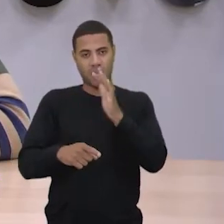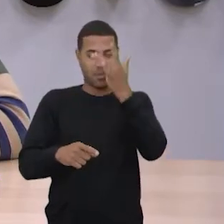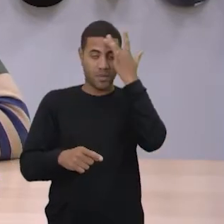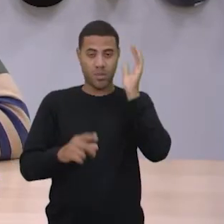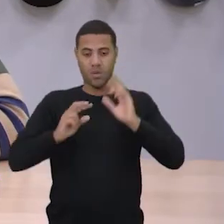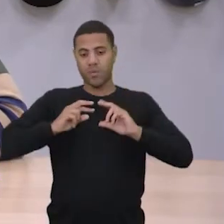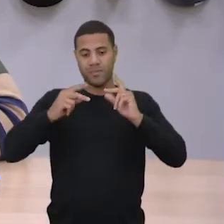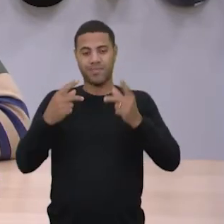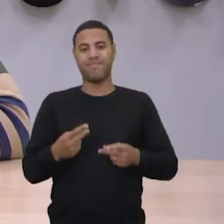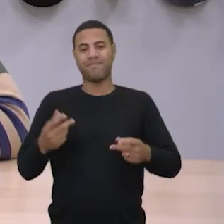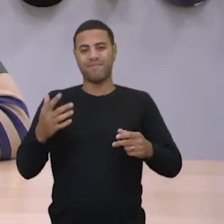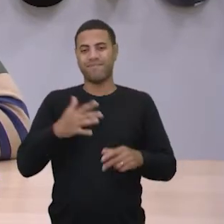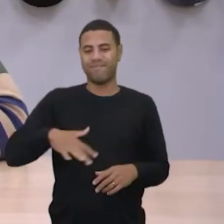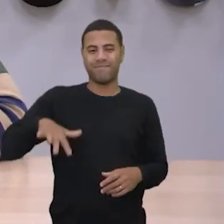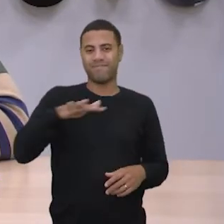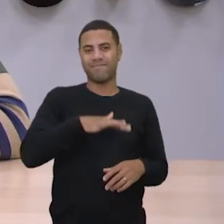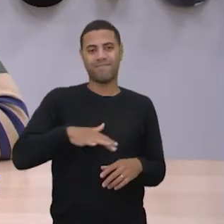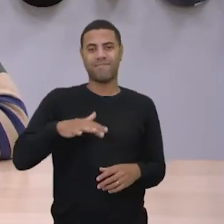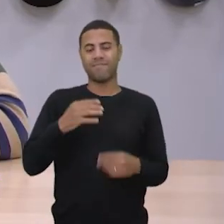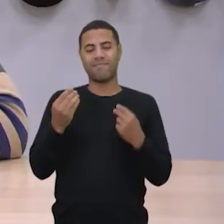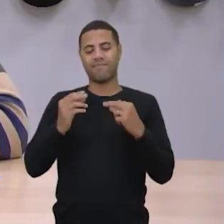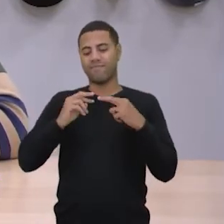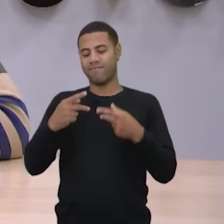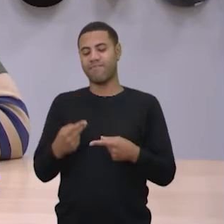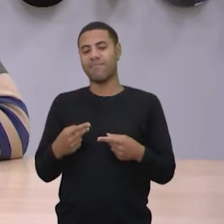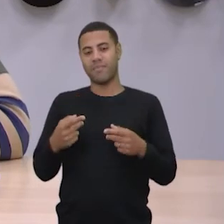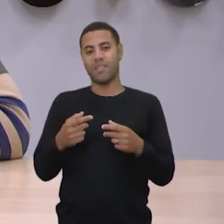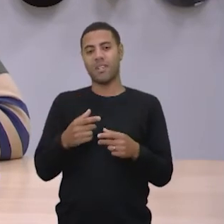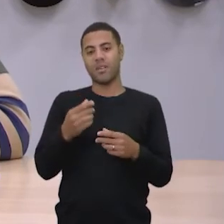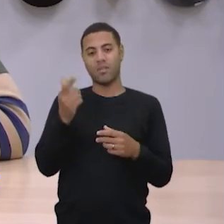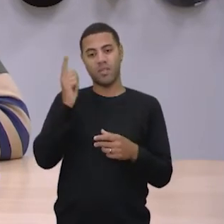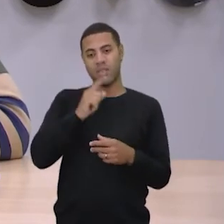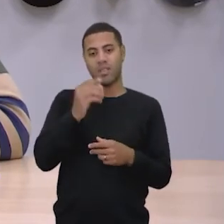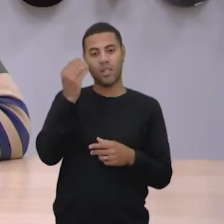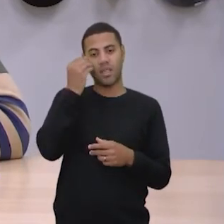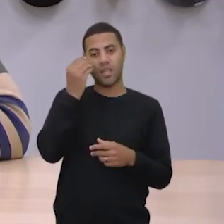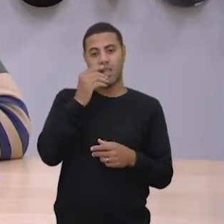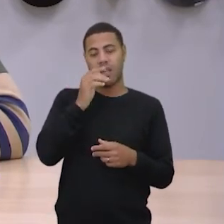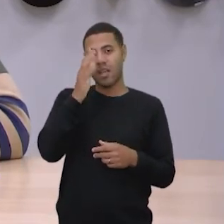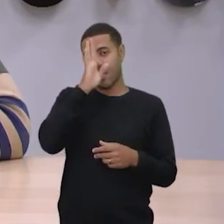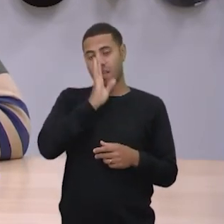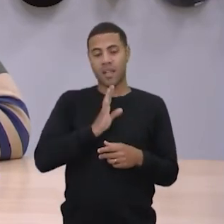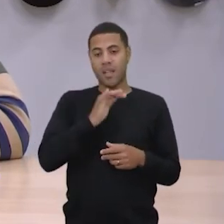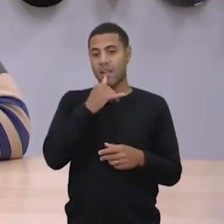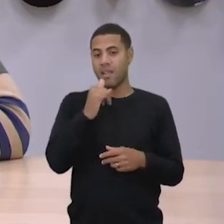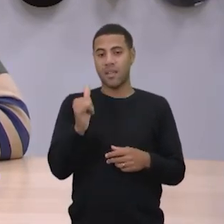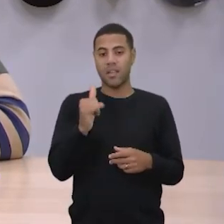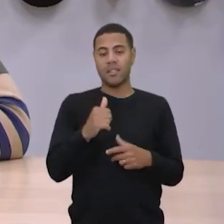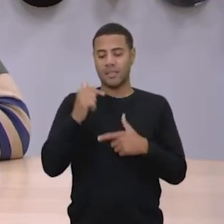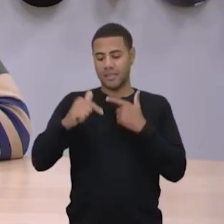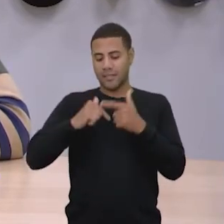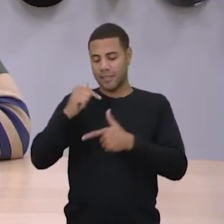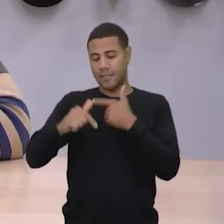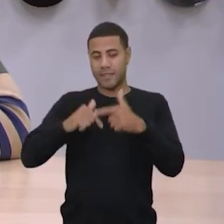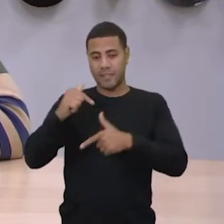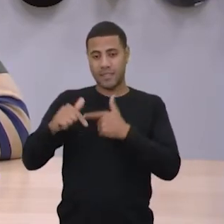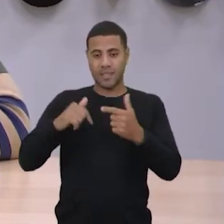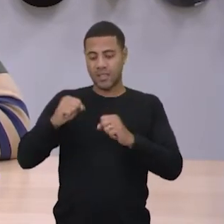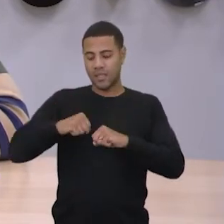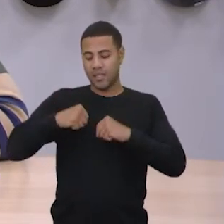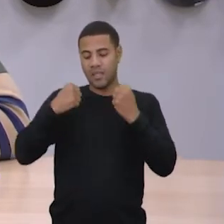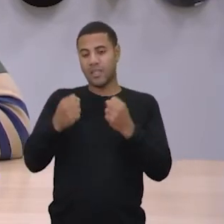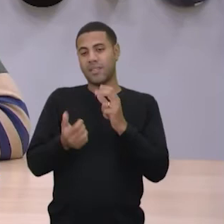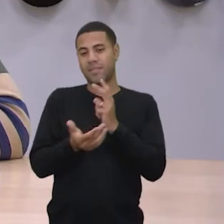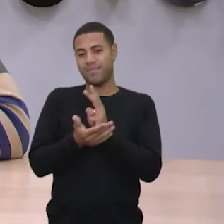beneficiar a humanidade, principalmente se a eletricidade fosse de graça. Era o sonho dele. E ele trabalhava muito. Ele é